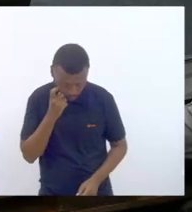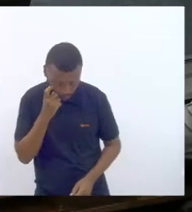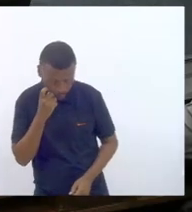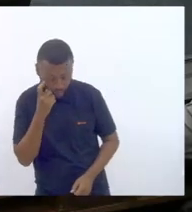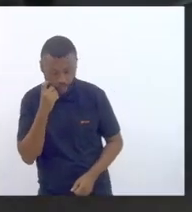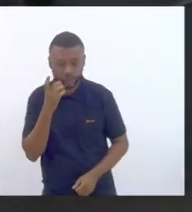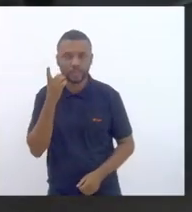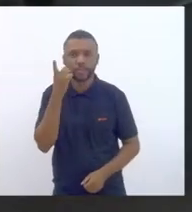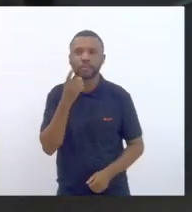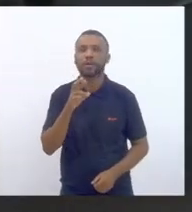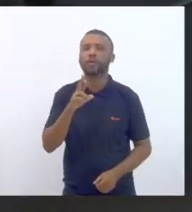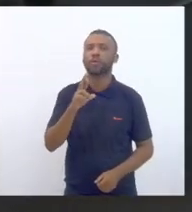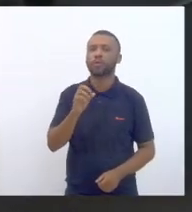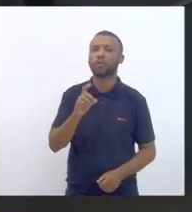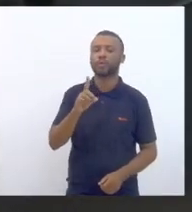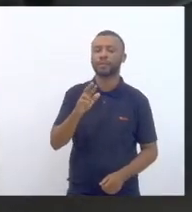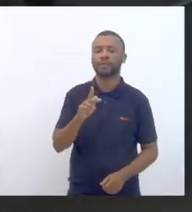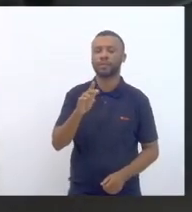Deputado Rodrigo Bacelar.